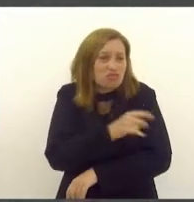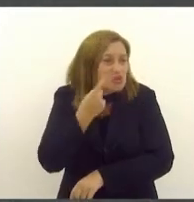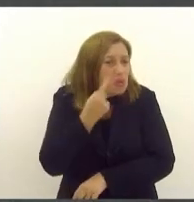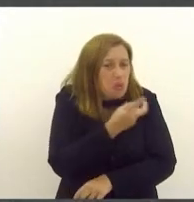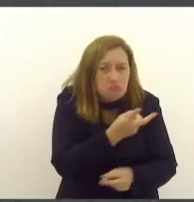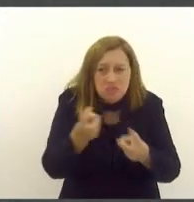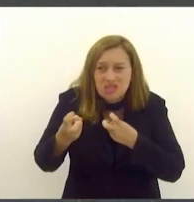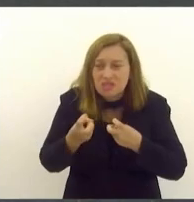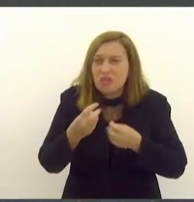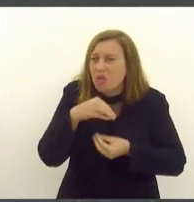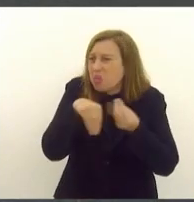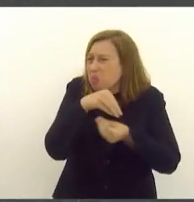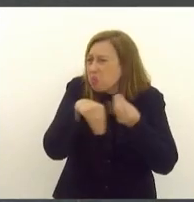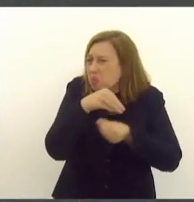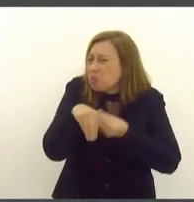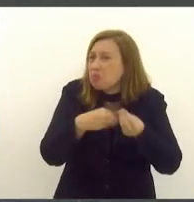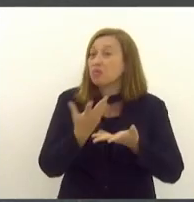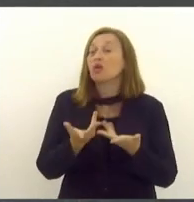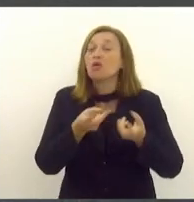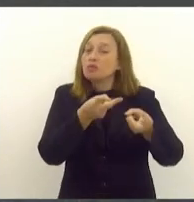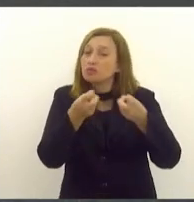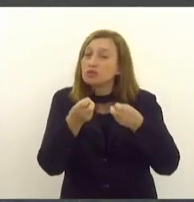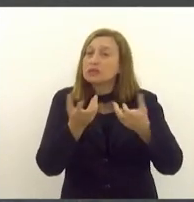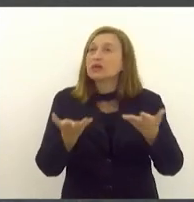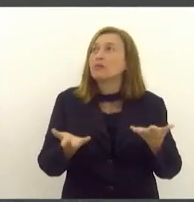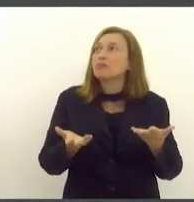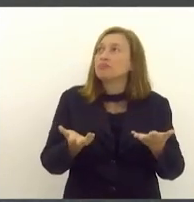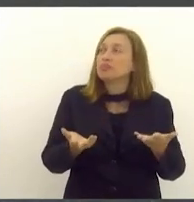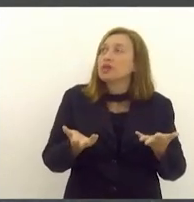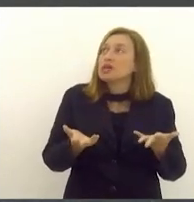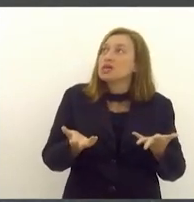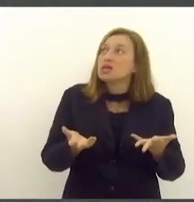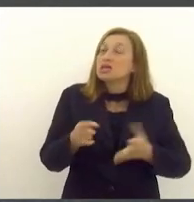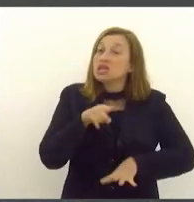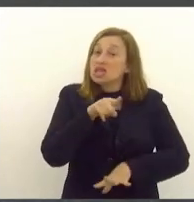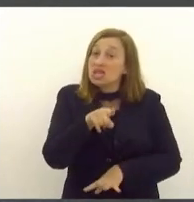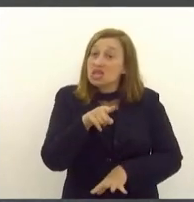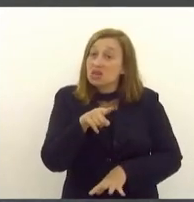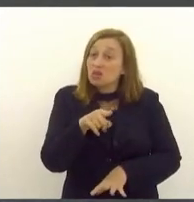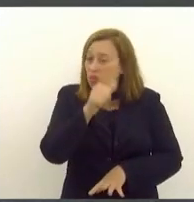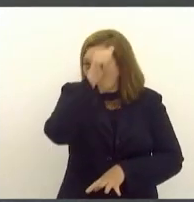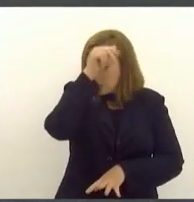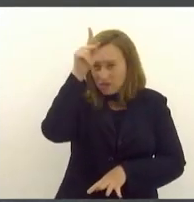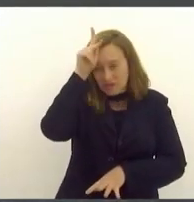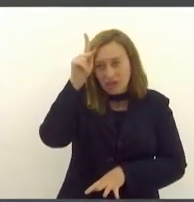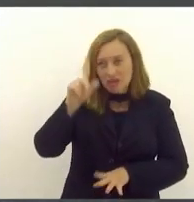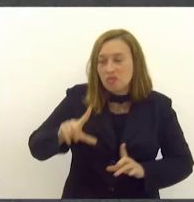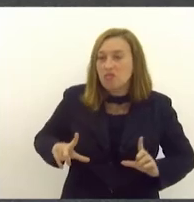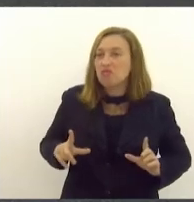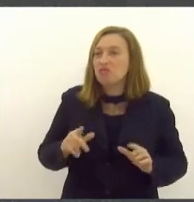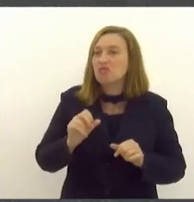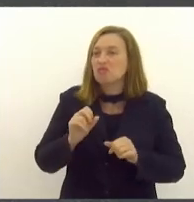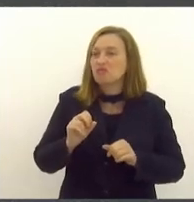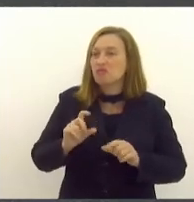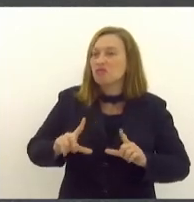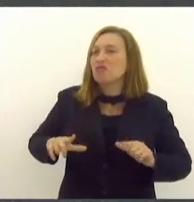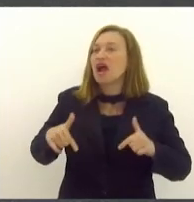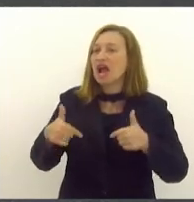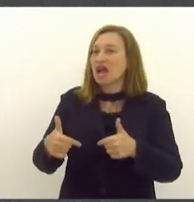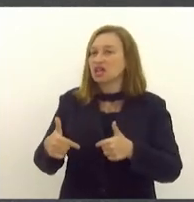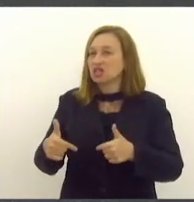é desordem completa o que me chama atenção é que ele faz muita ação onde tem